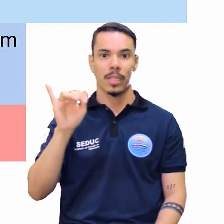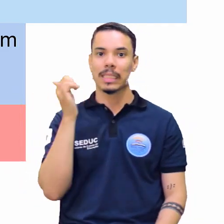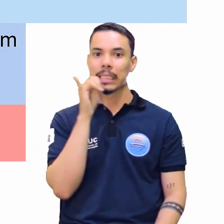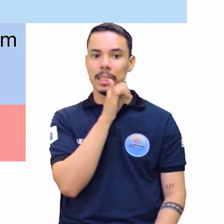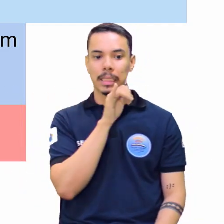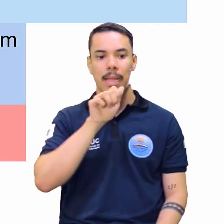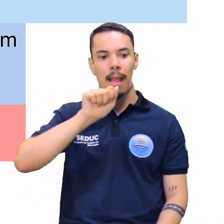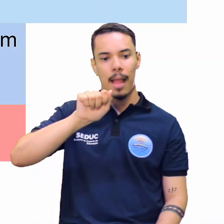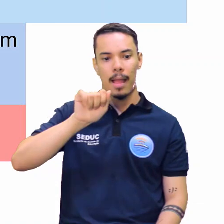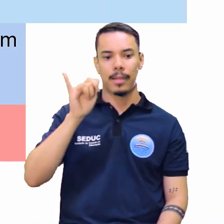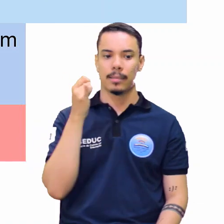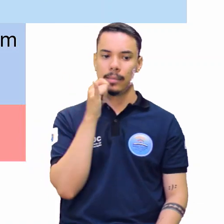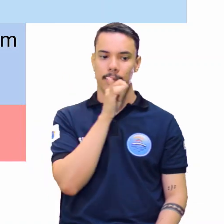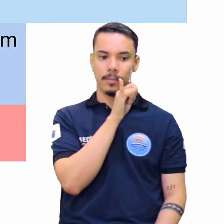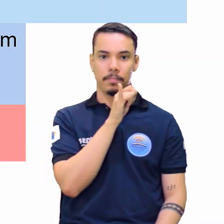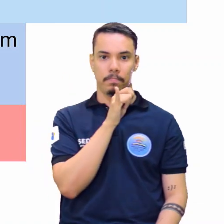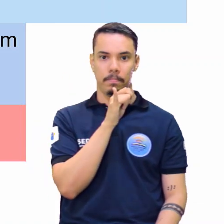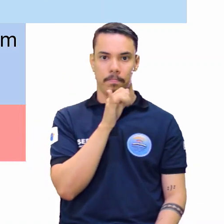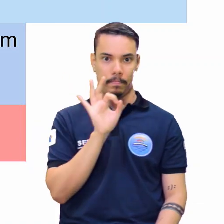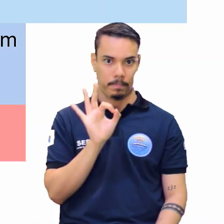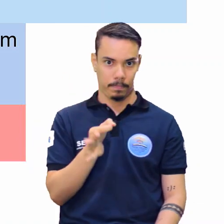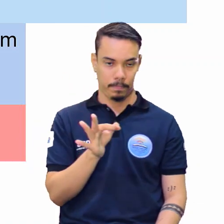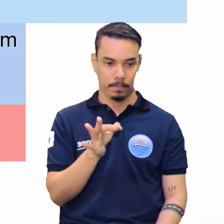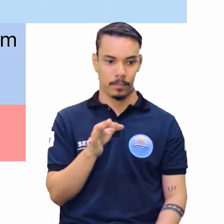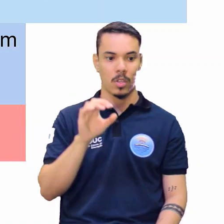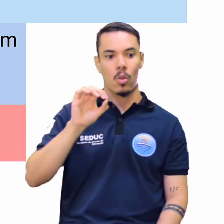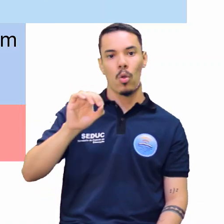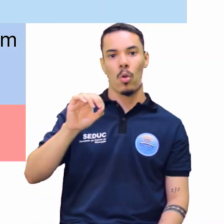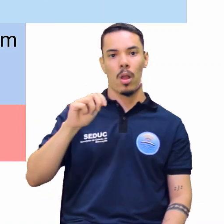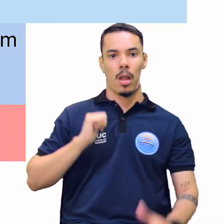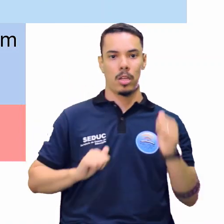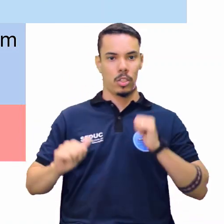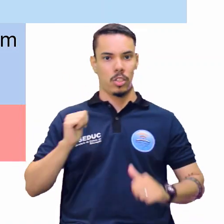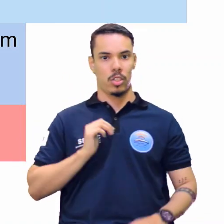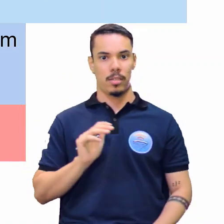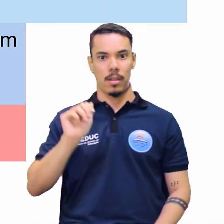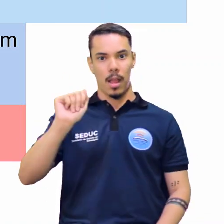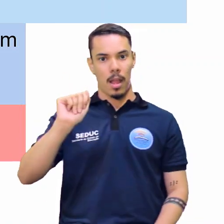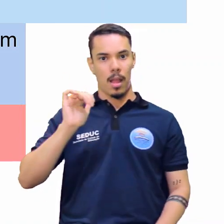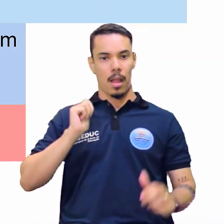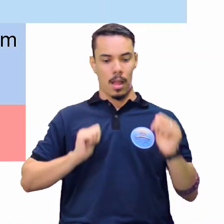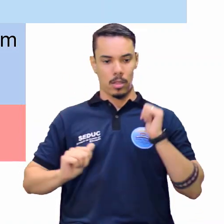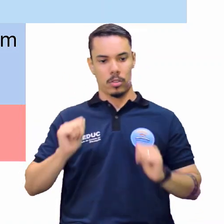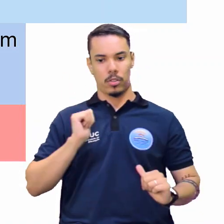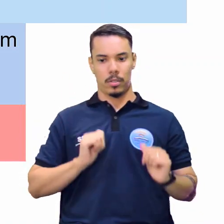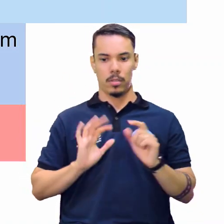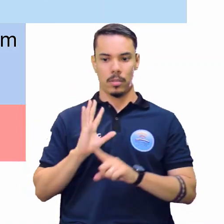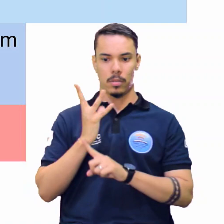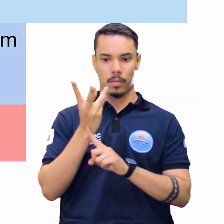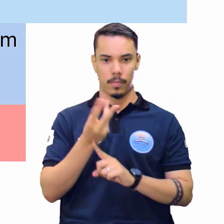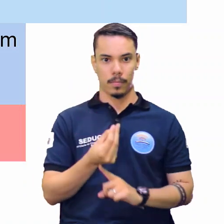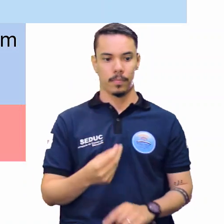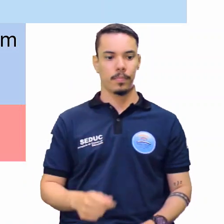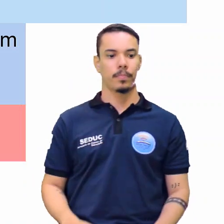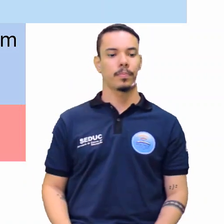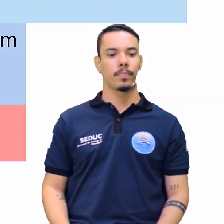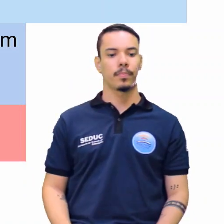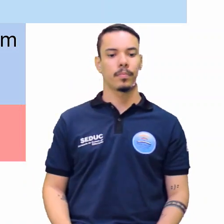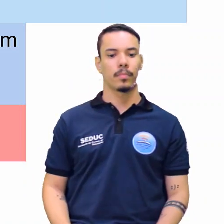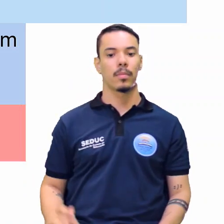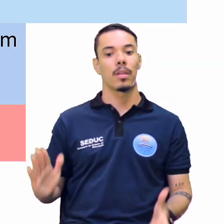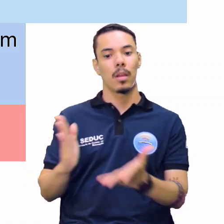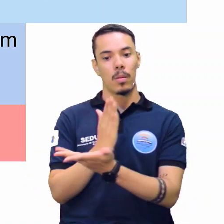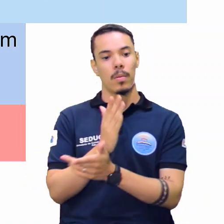A dentista tá bom o artista a arte beleza algumas palavras